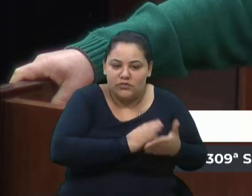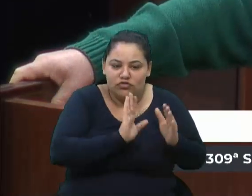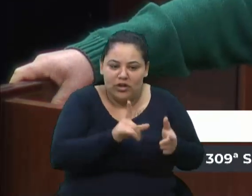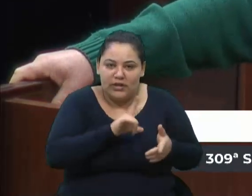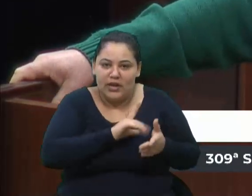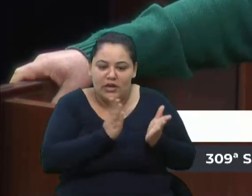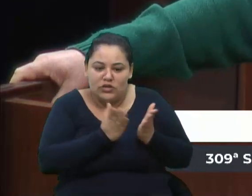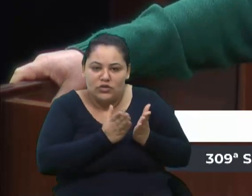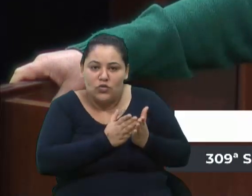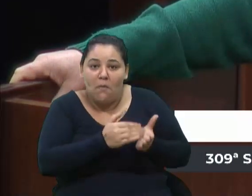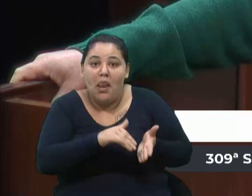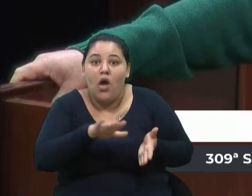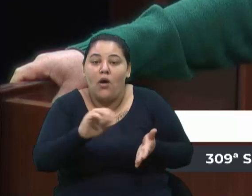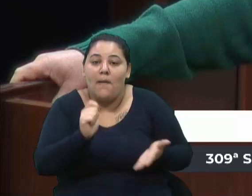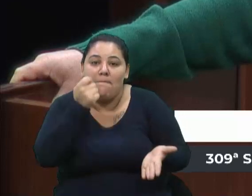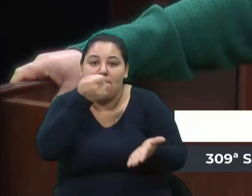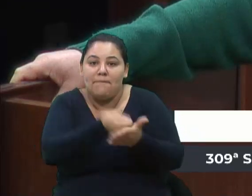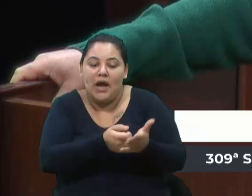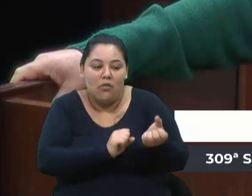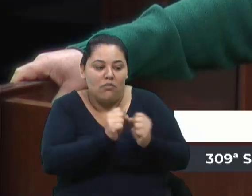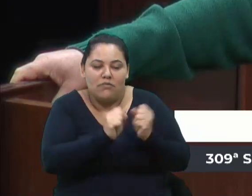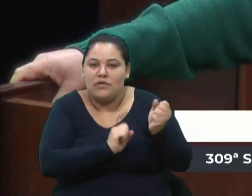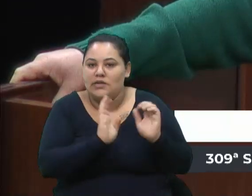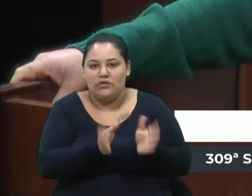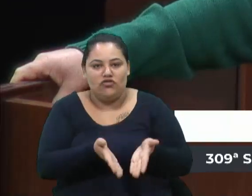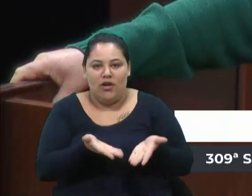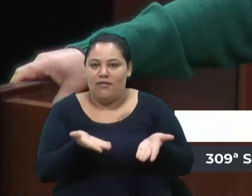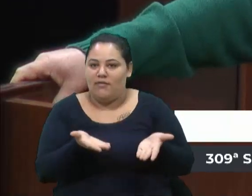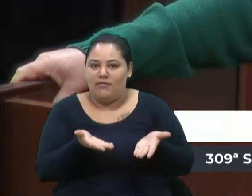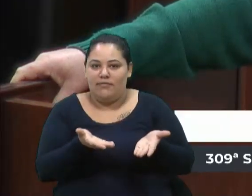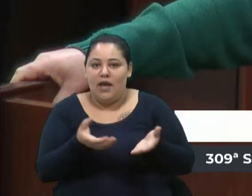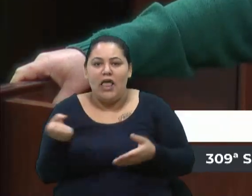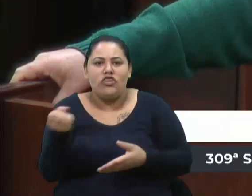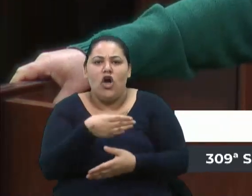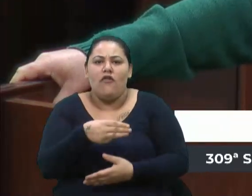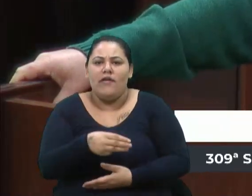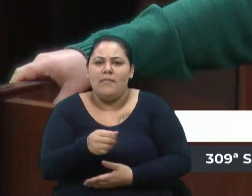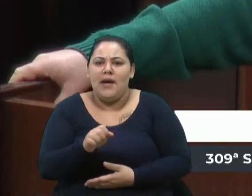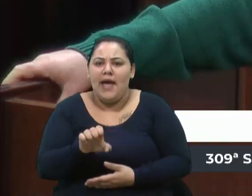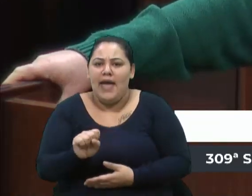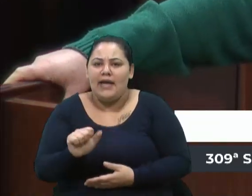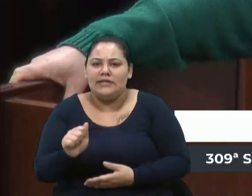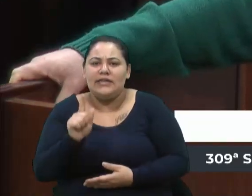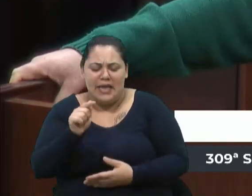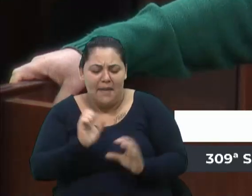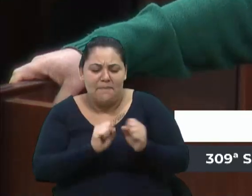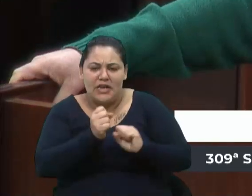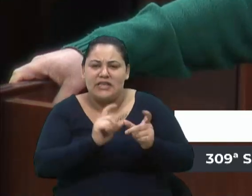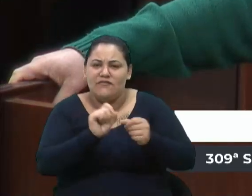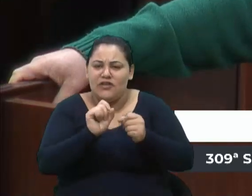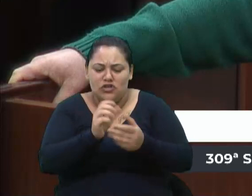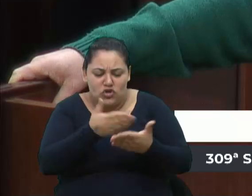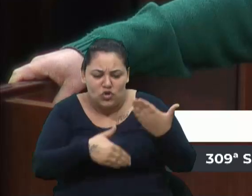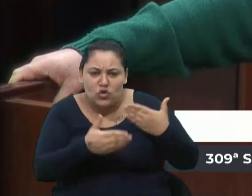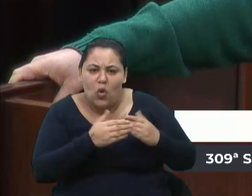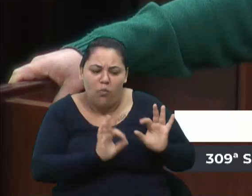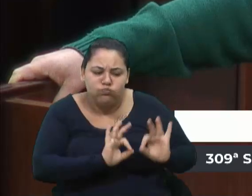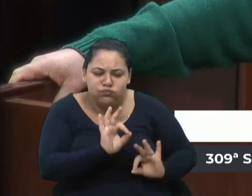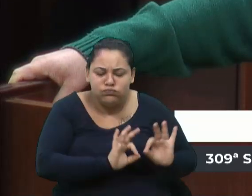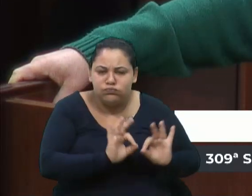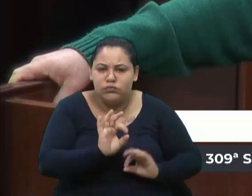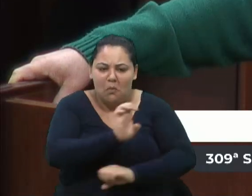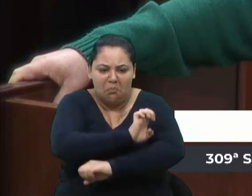para a empresa a nova maesa que a empresa né que fez Todo o projeto